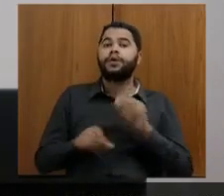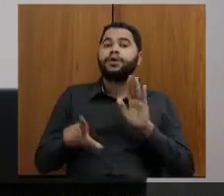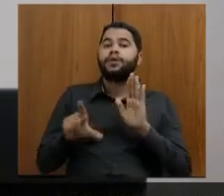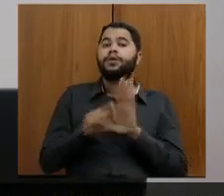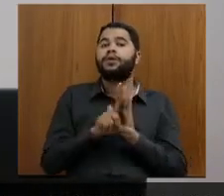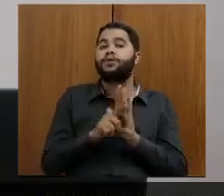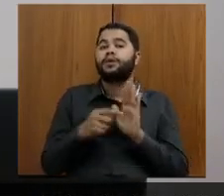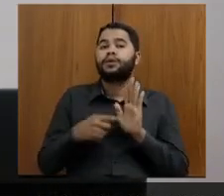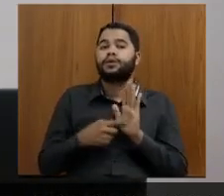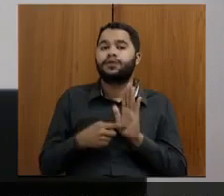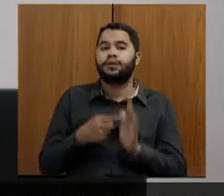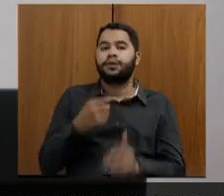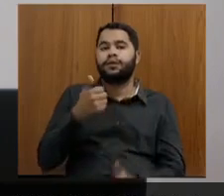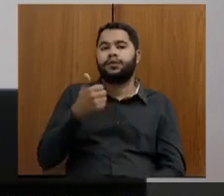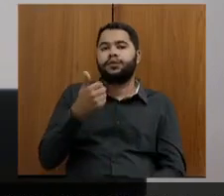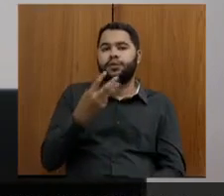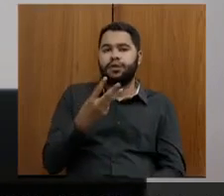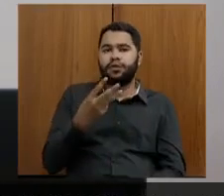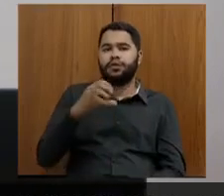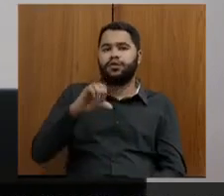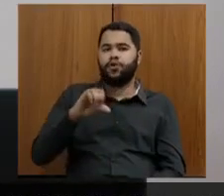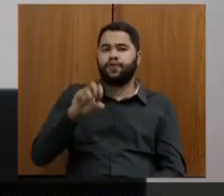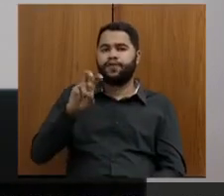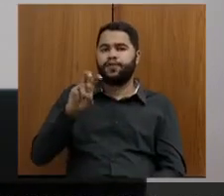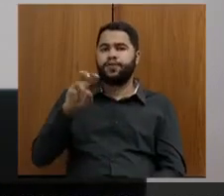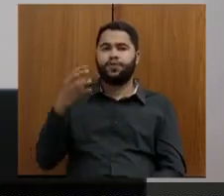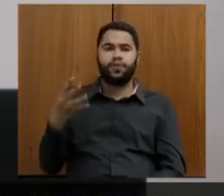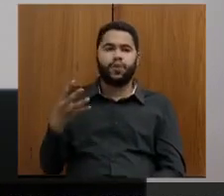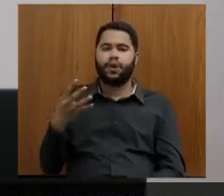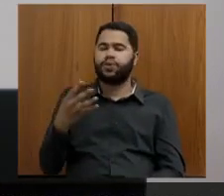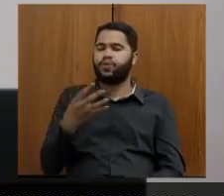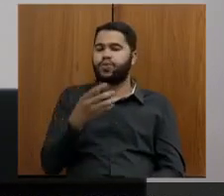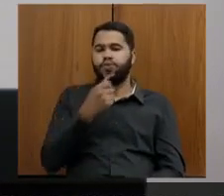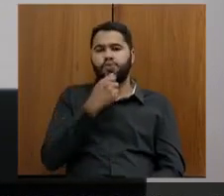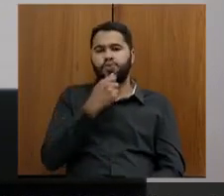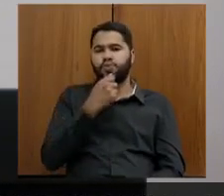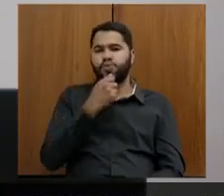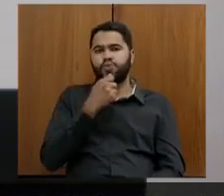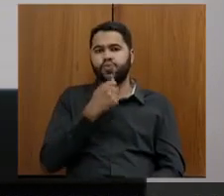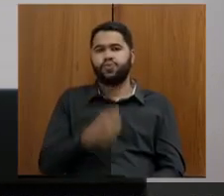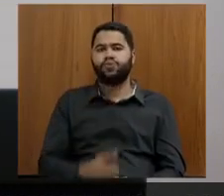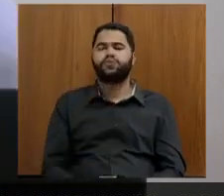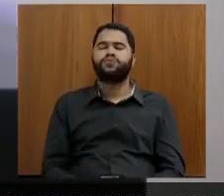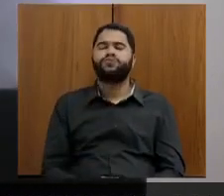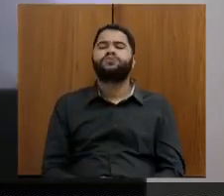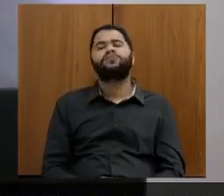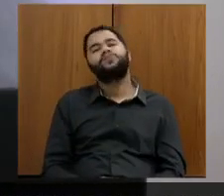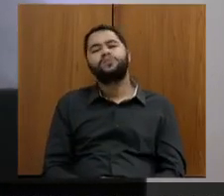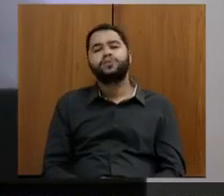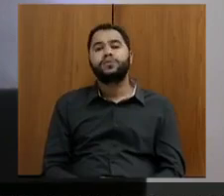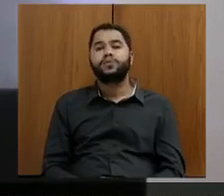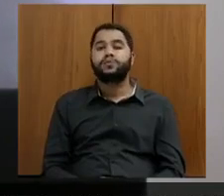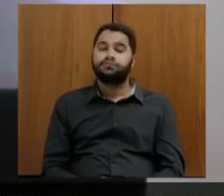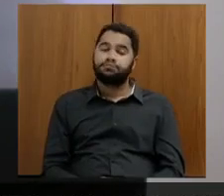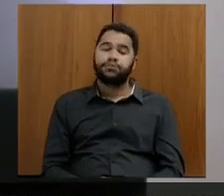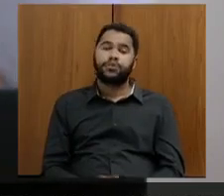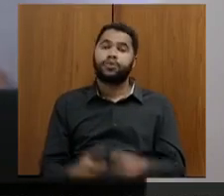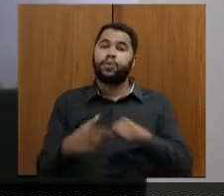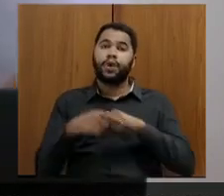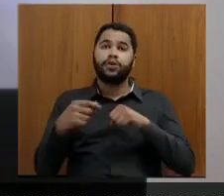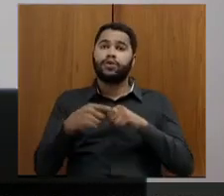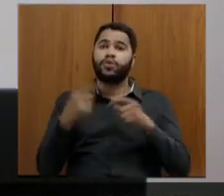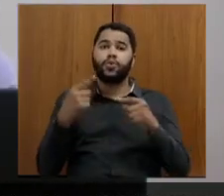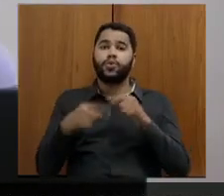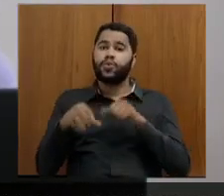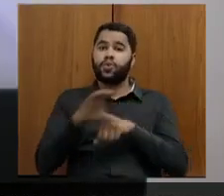lei 13954 estados também não deve haver a referida contribuição o artigo ele cita foi jogado e